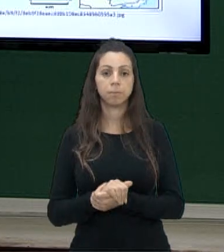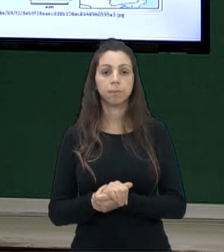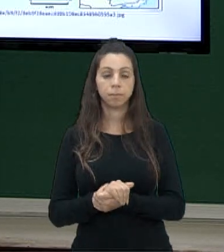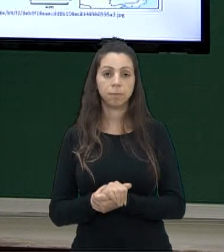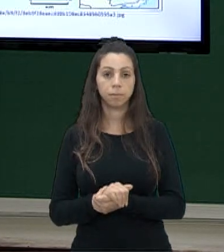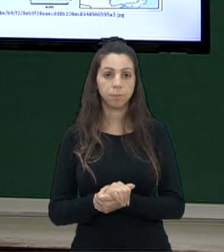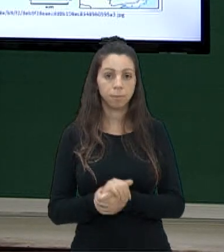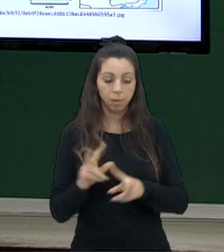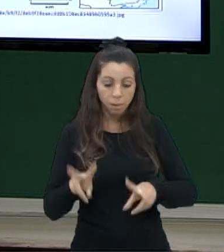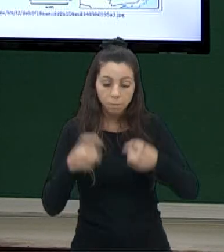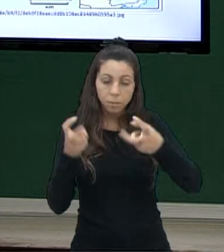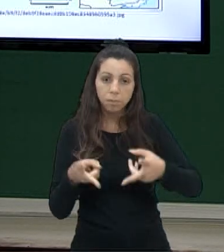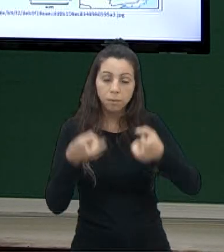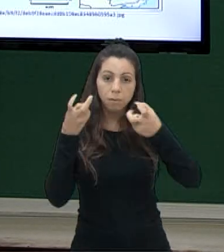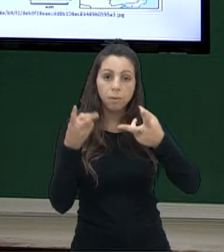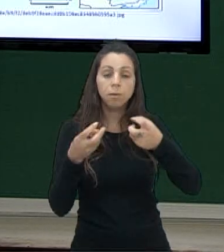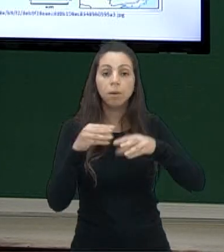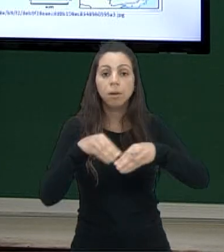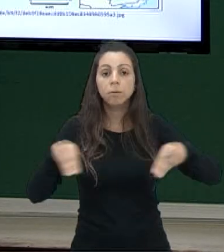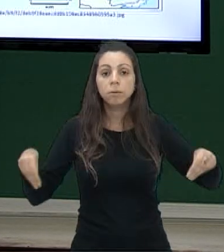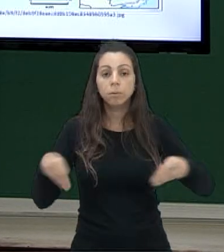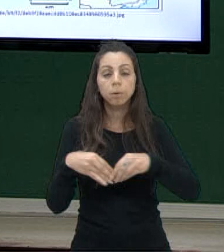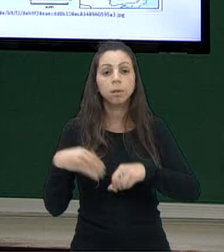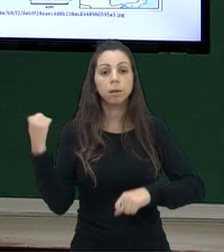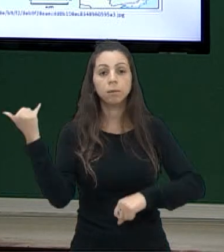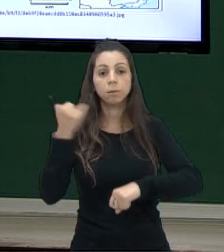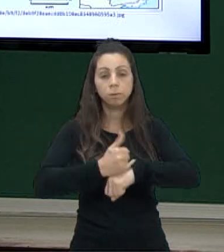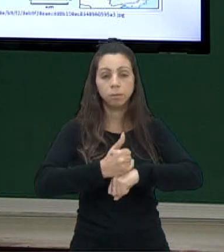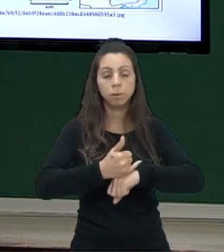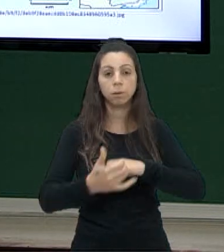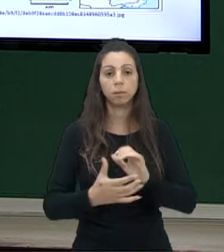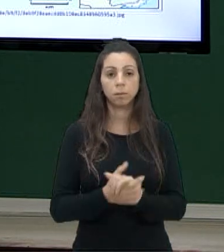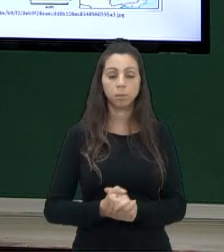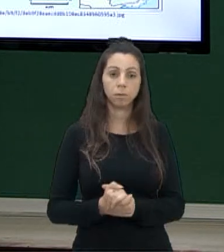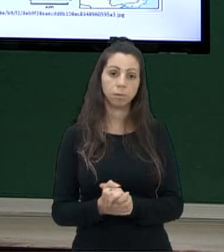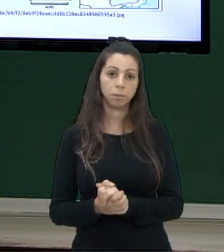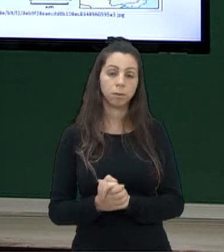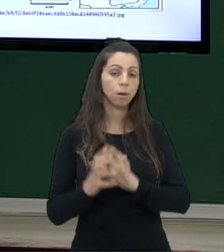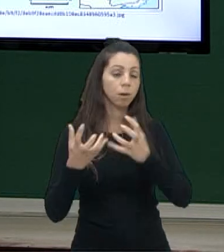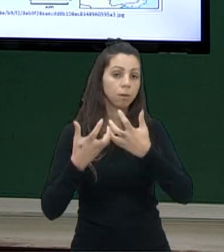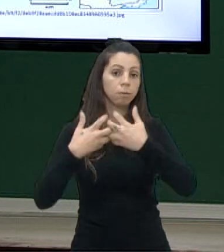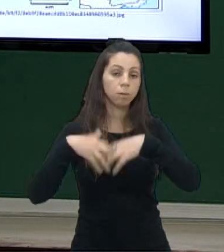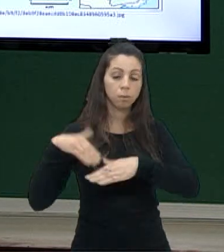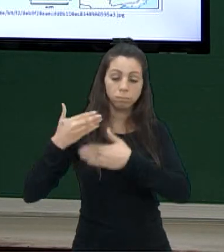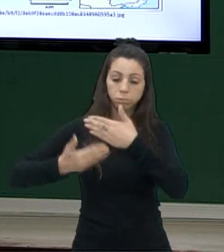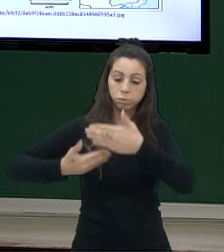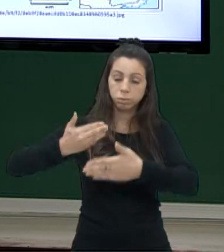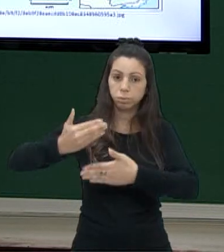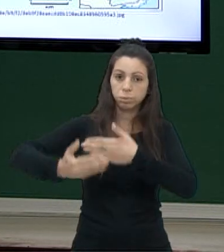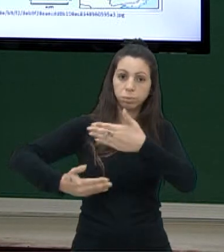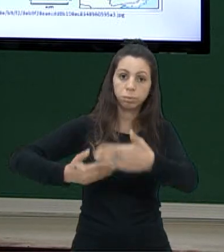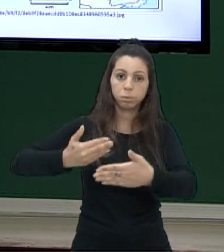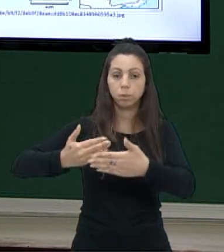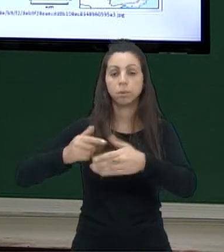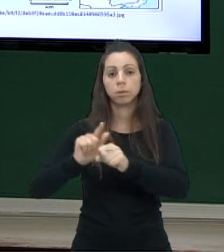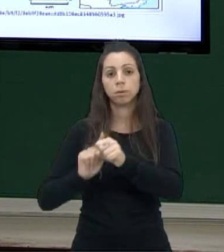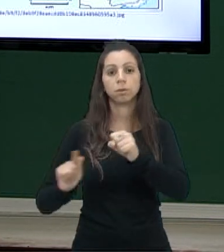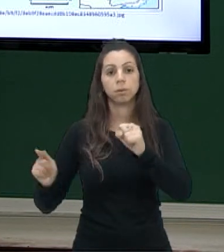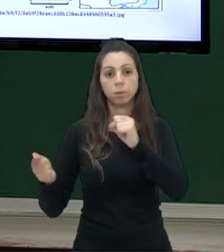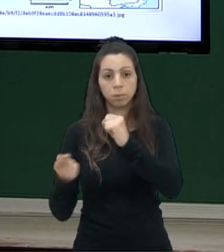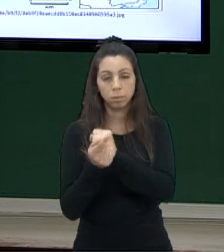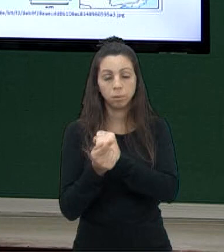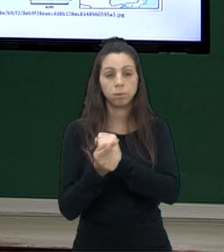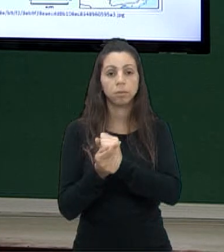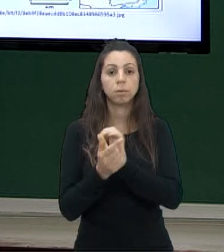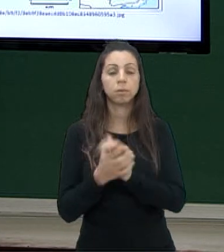exploração de minério de ferro, ela ocorre nesses escudos cristalinos, em função dos processos geológicos que formaram